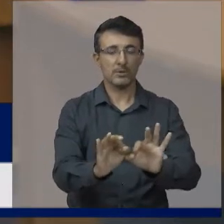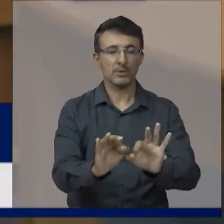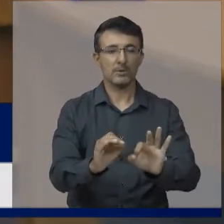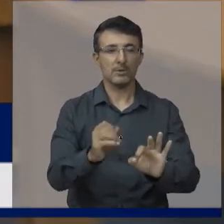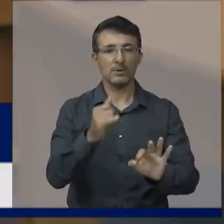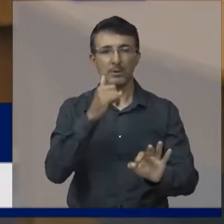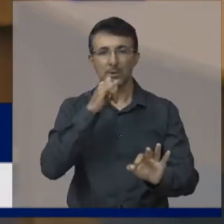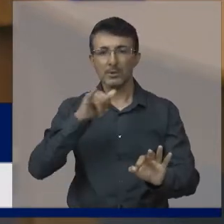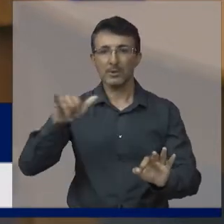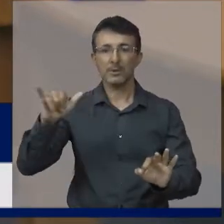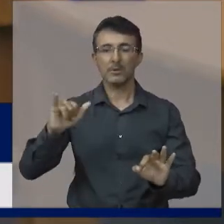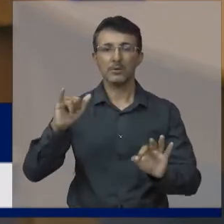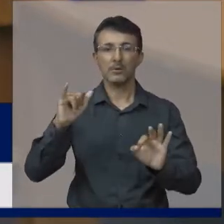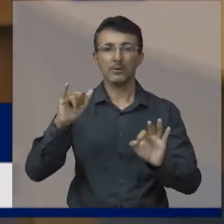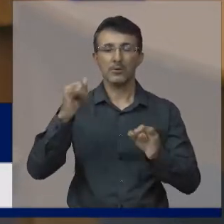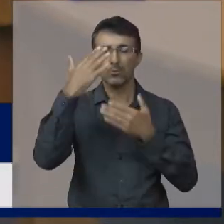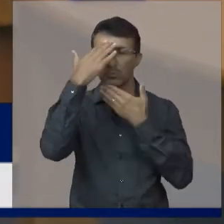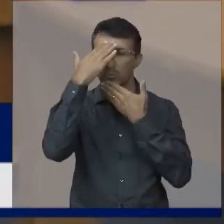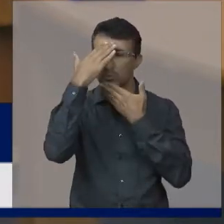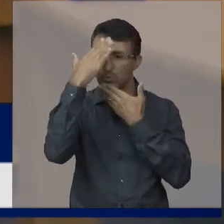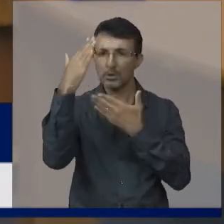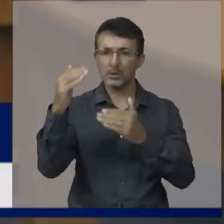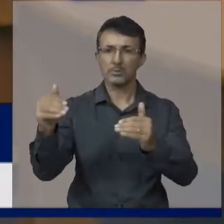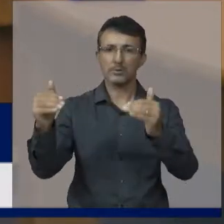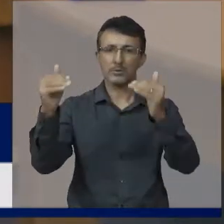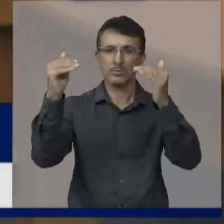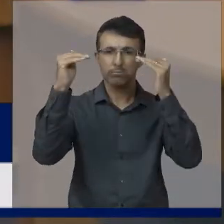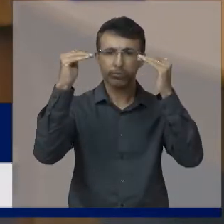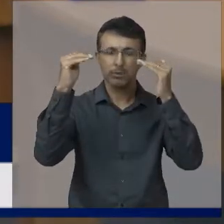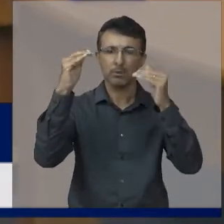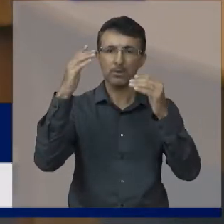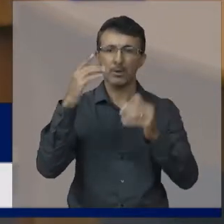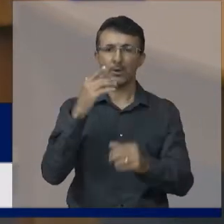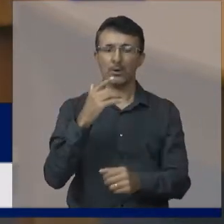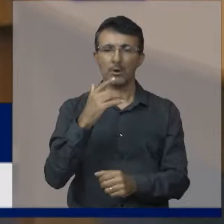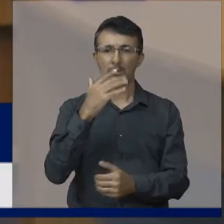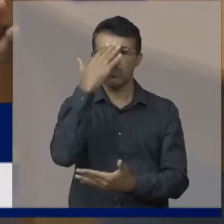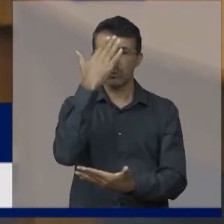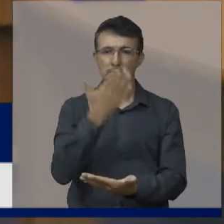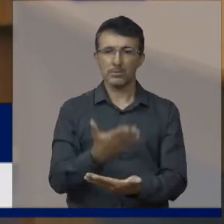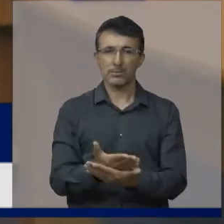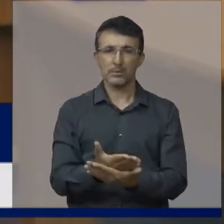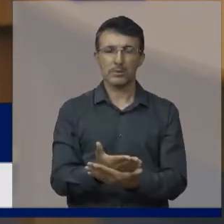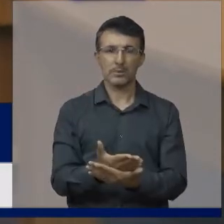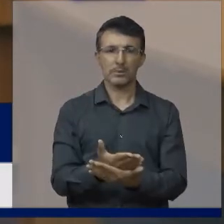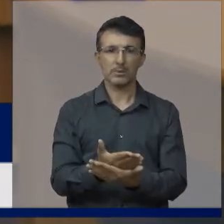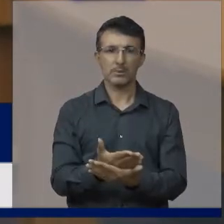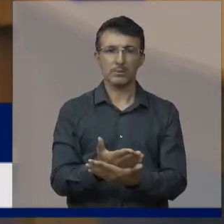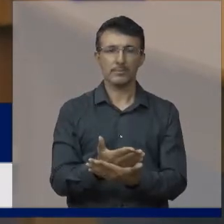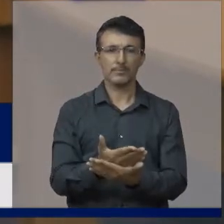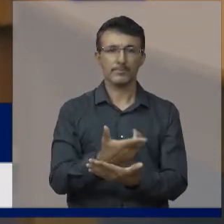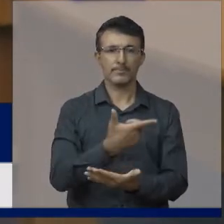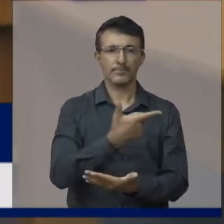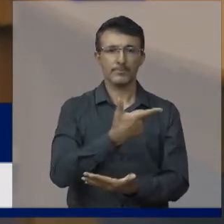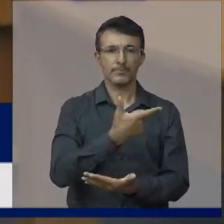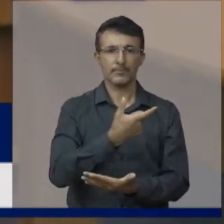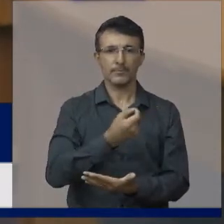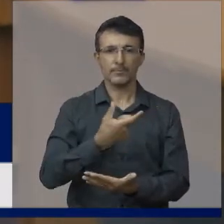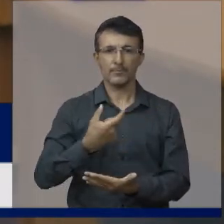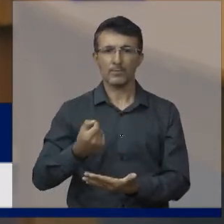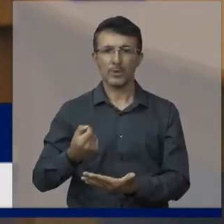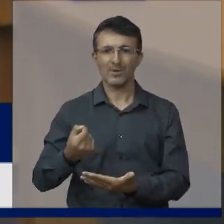pela confiança, muito obrigado mesmo. É um ano de tanta percas, vereadora, que teve esse ano, tanta